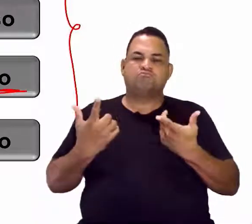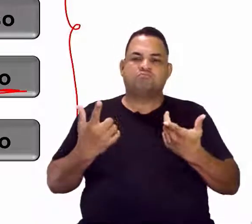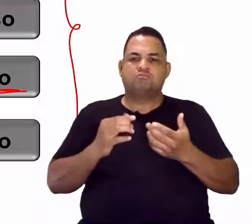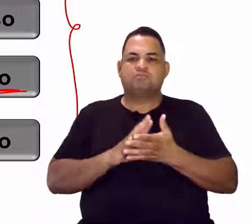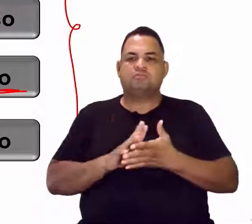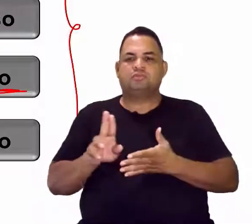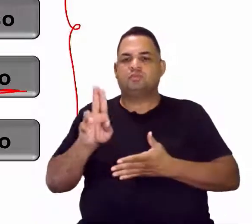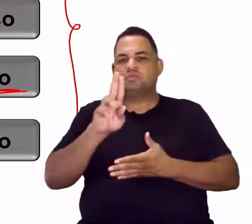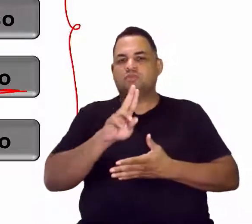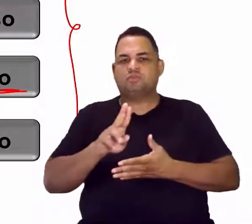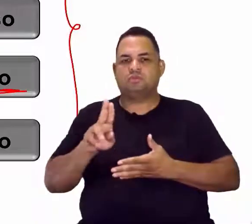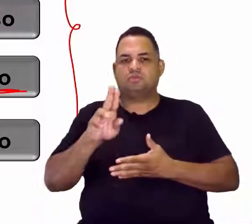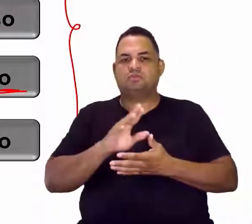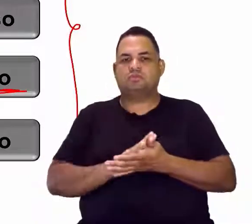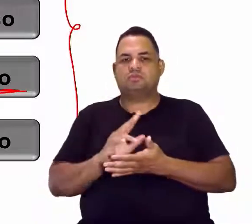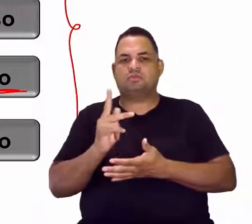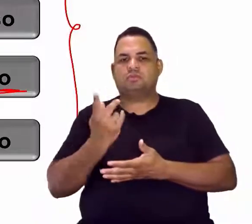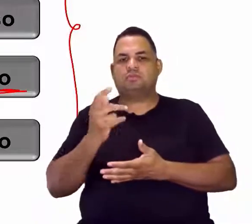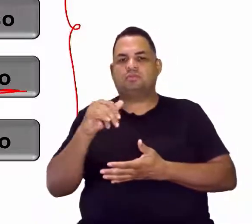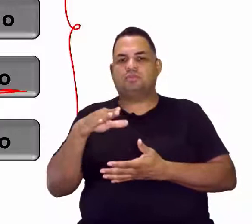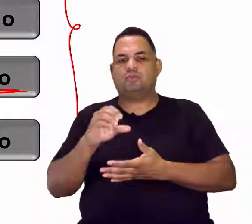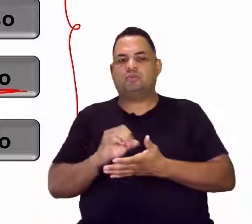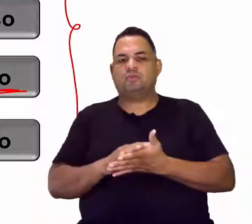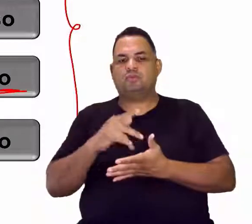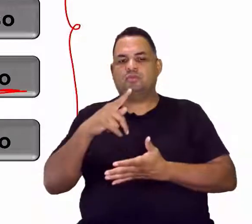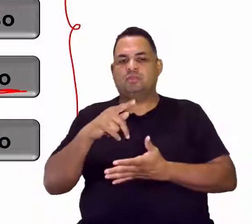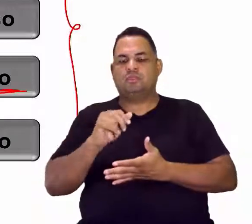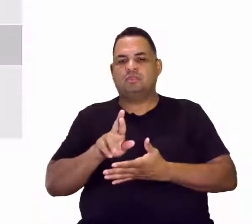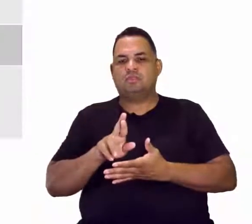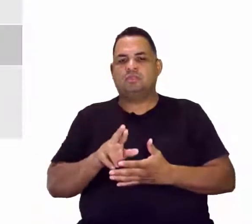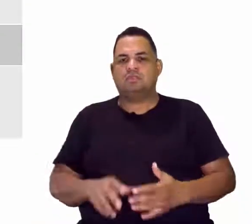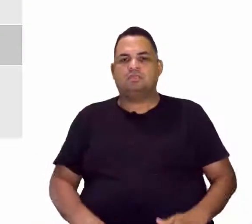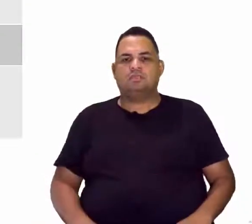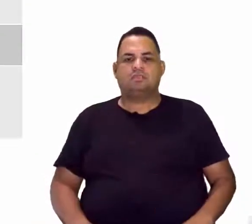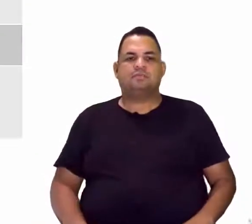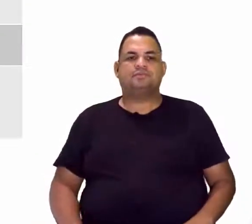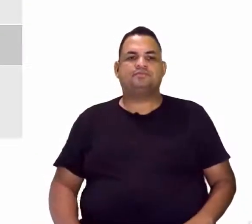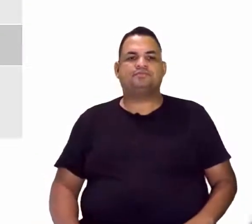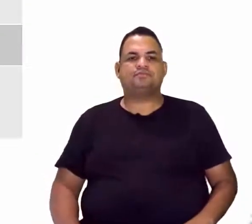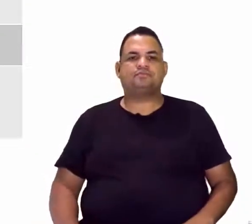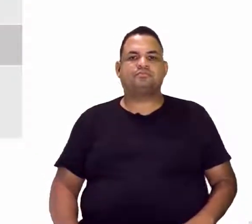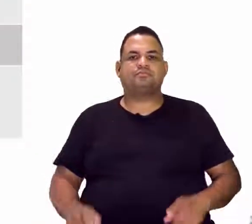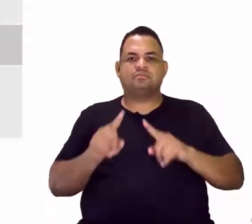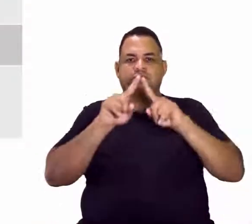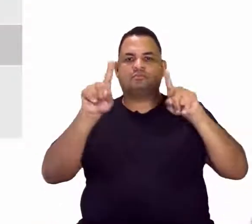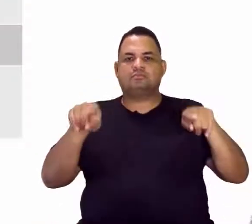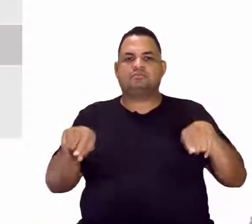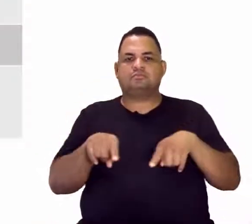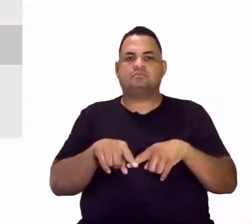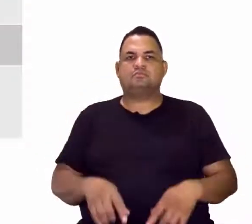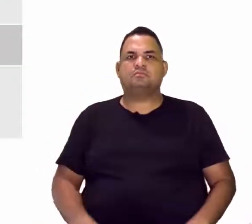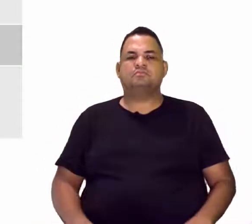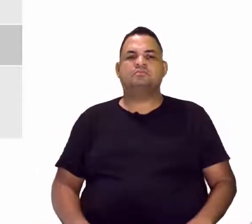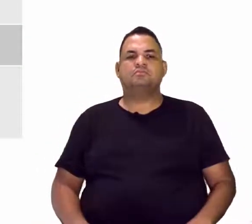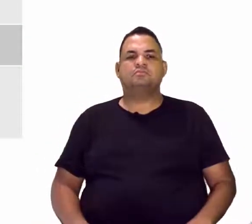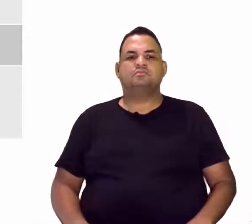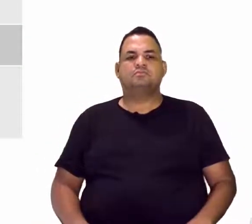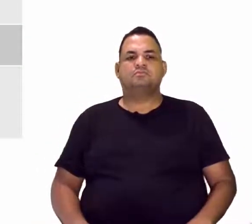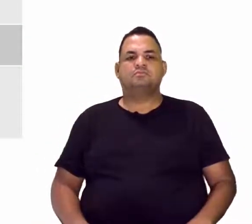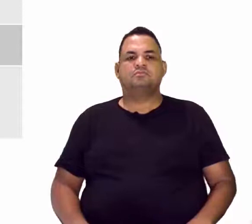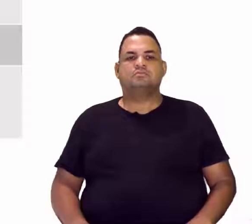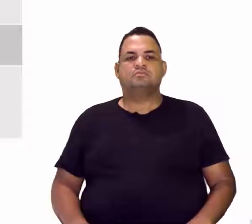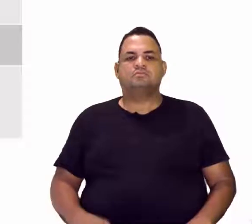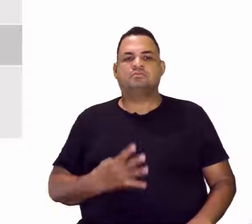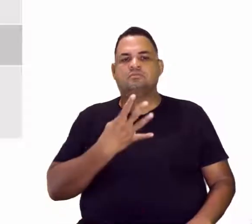vou precisar do prefixo hipo ou per. Vamos olhar aqui os exemplos na tabelinha, ó. Todos